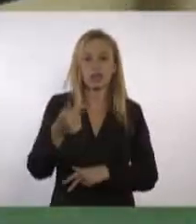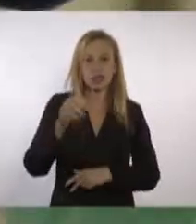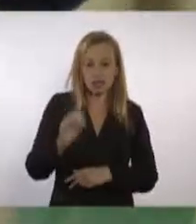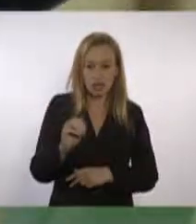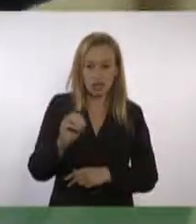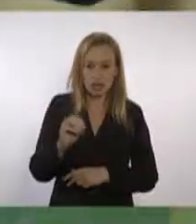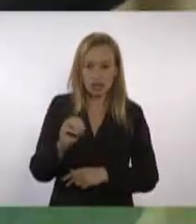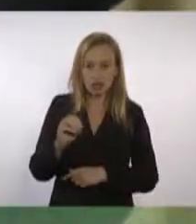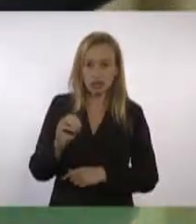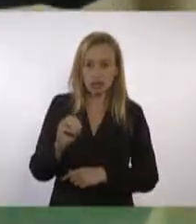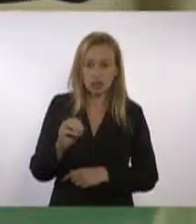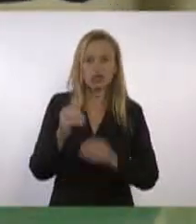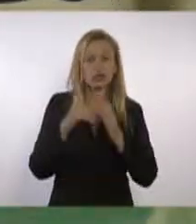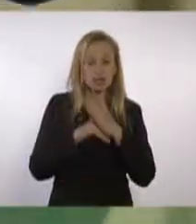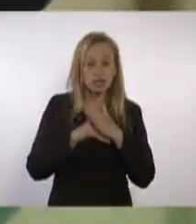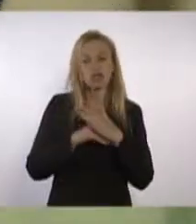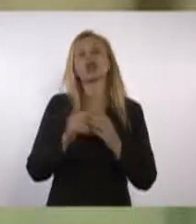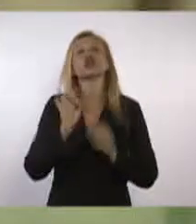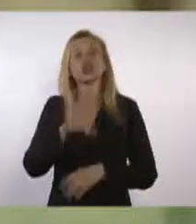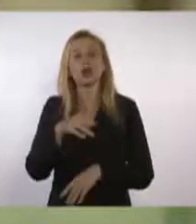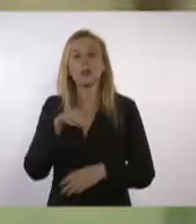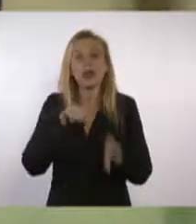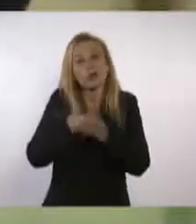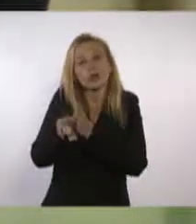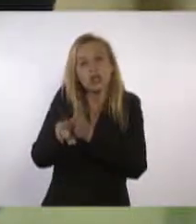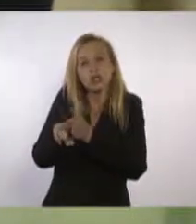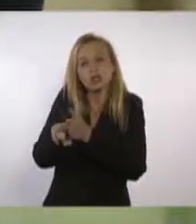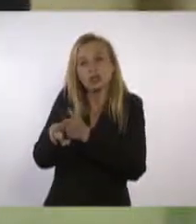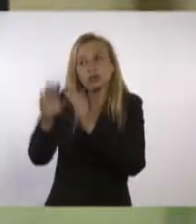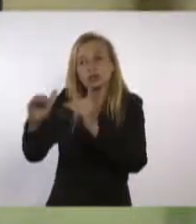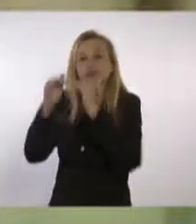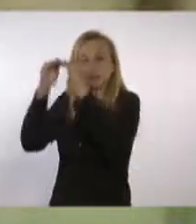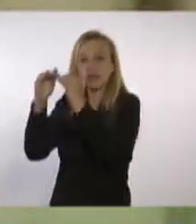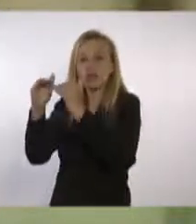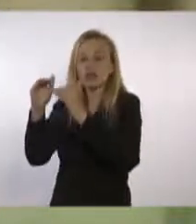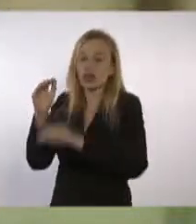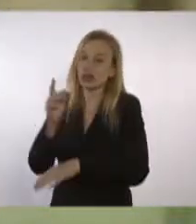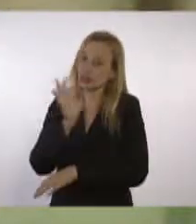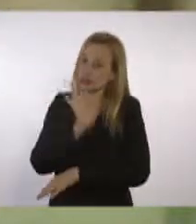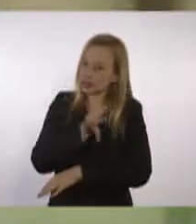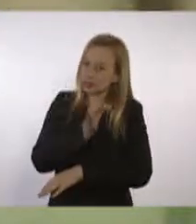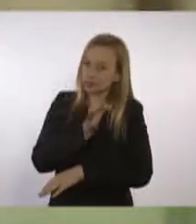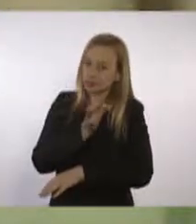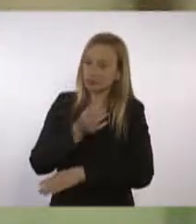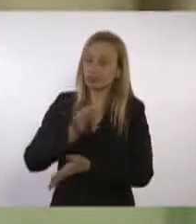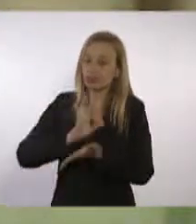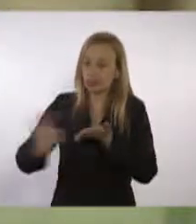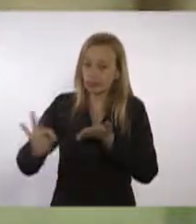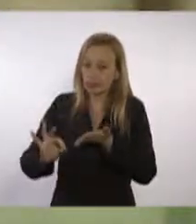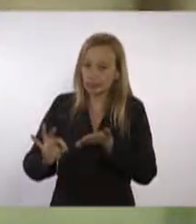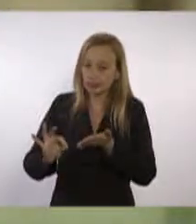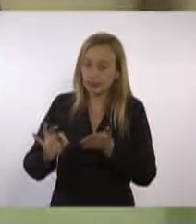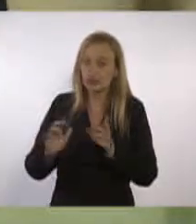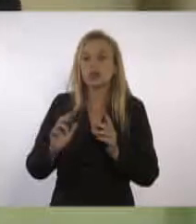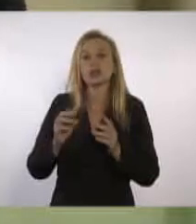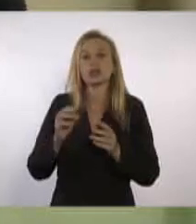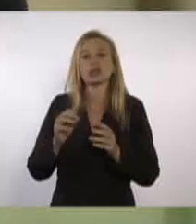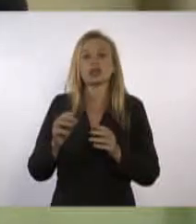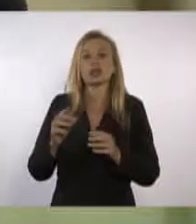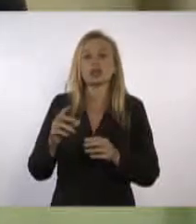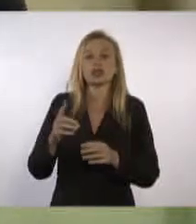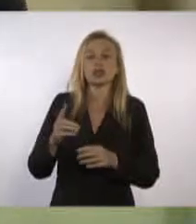estou perguntando a Vossa Excelência, se Vossa Excelência, para ficar público, quer que a gente assine como deputado ou como membro da